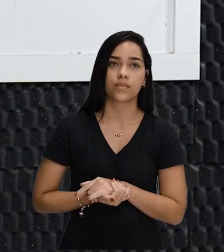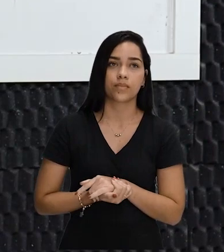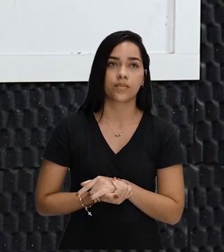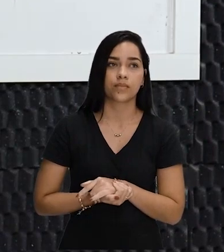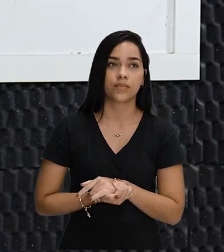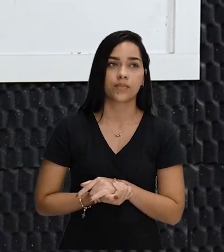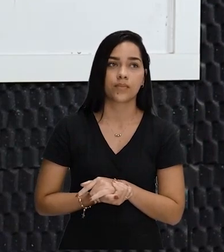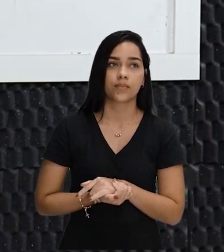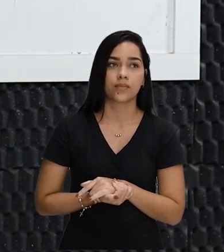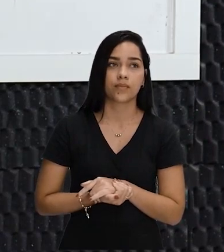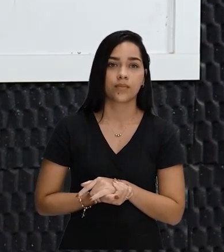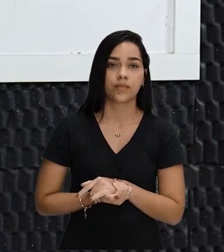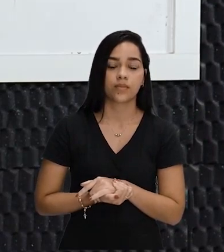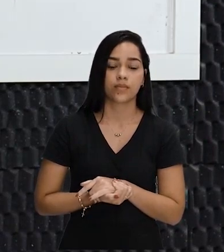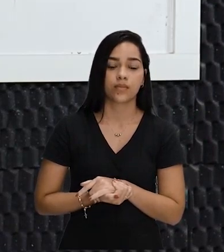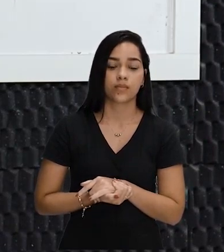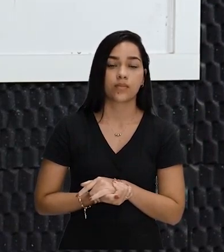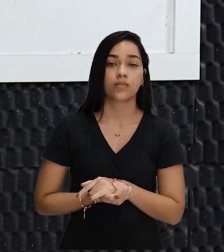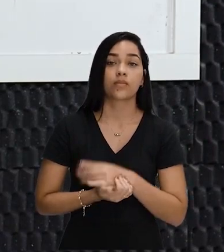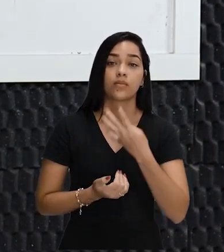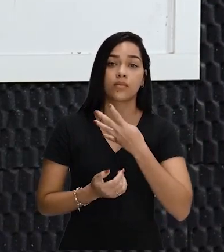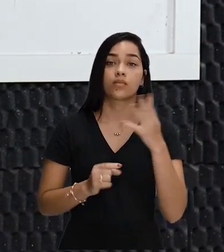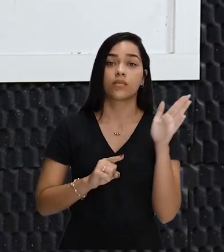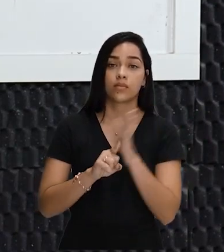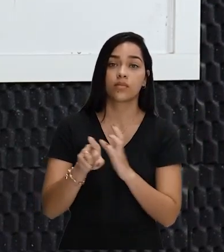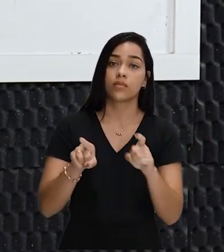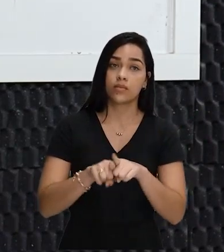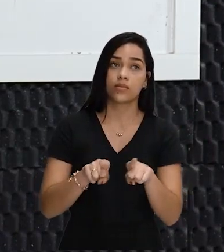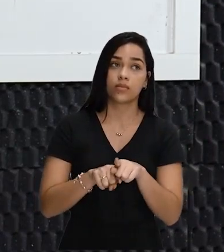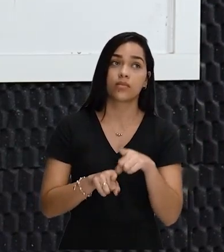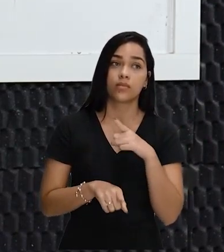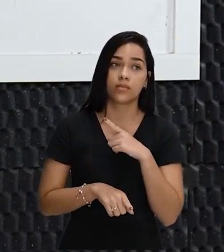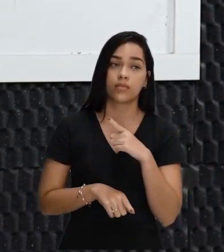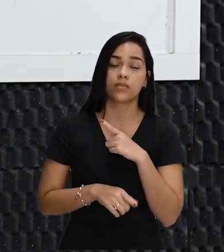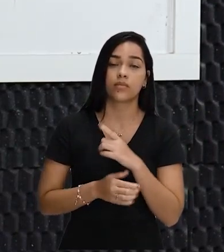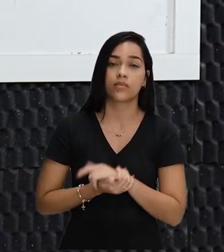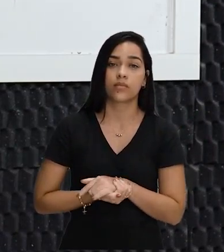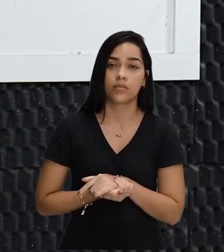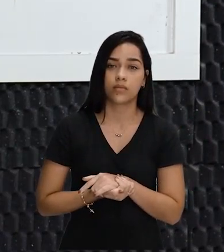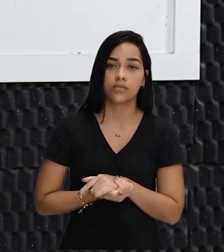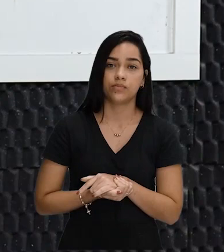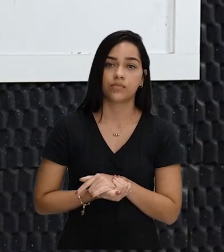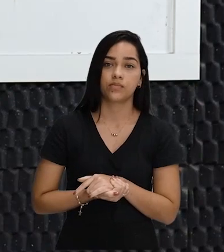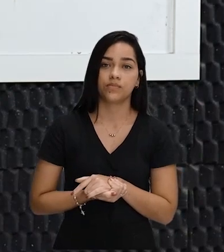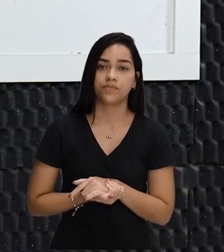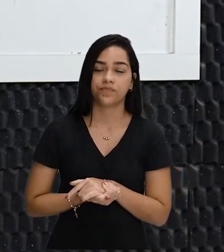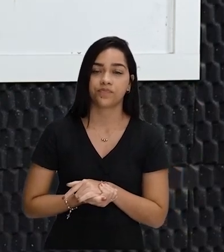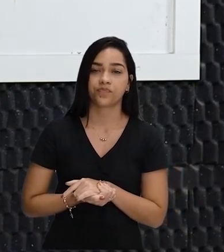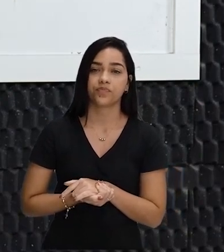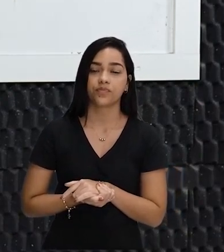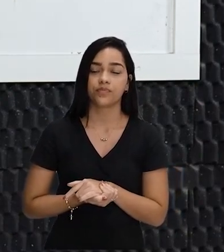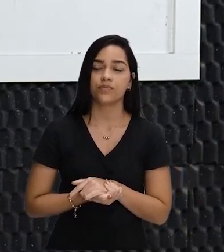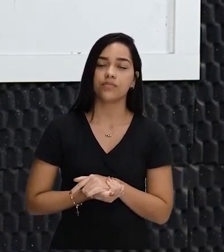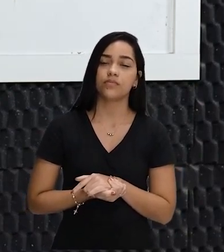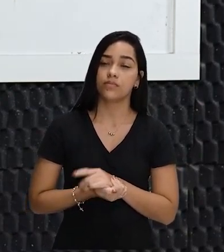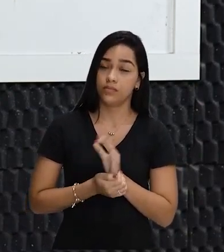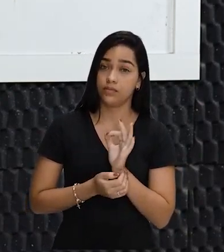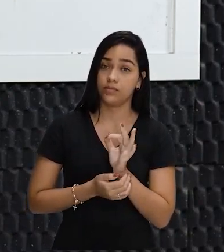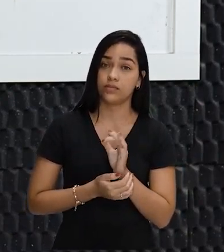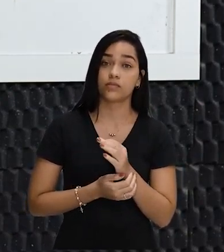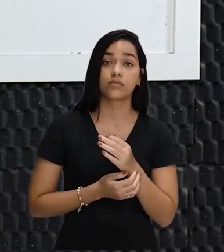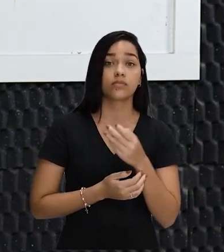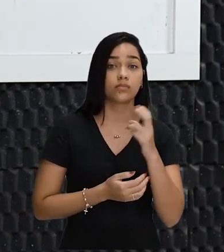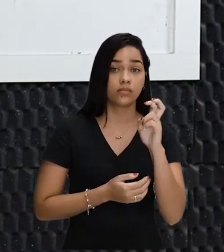três opções a quarta questão também você pode marcar qualquer uma das três opções certo